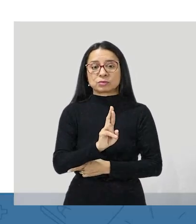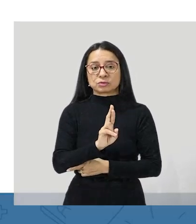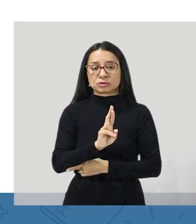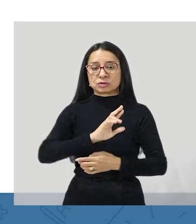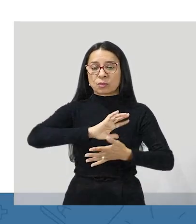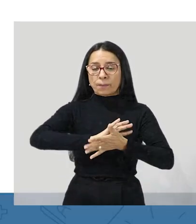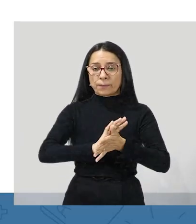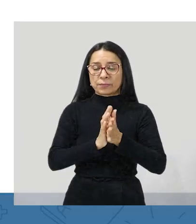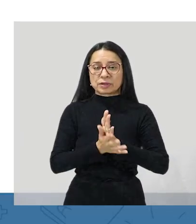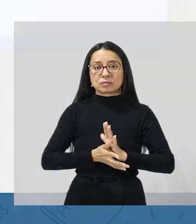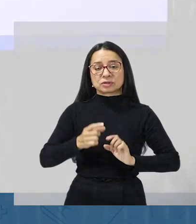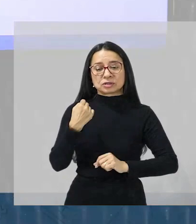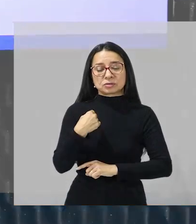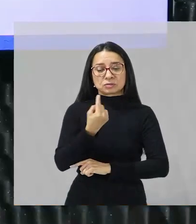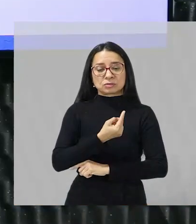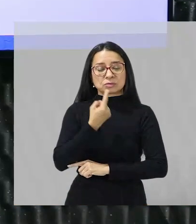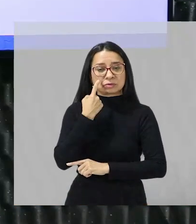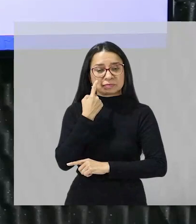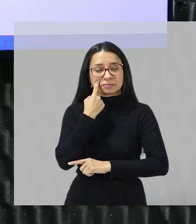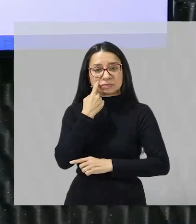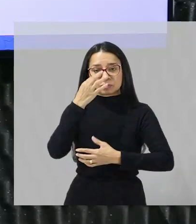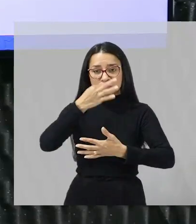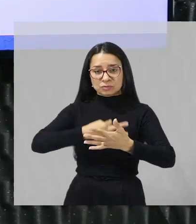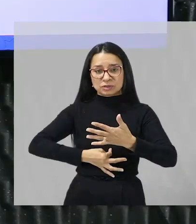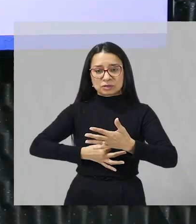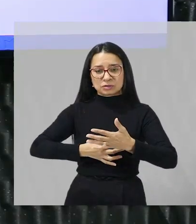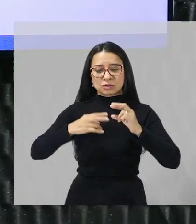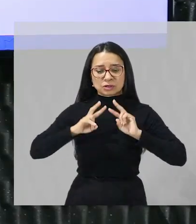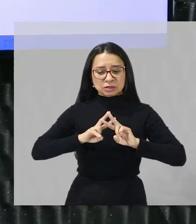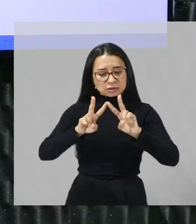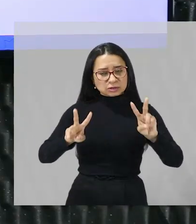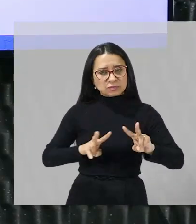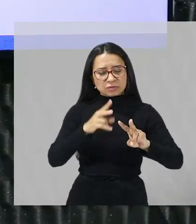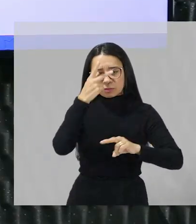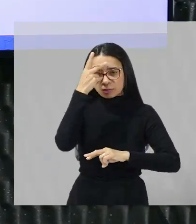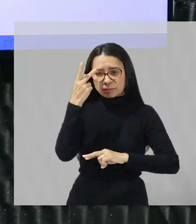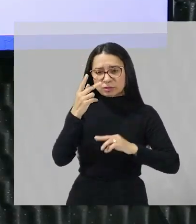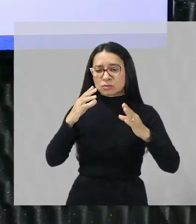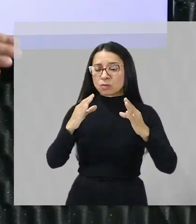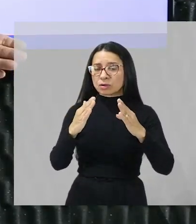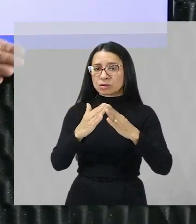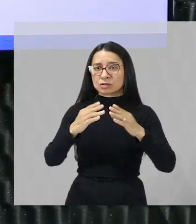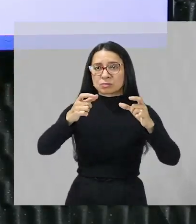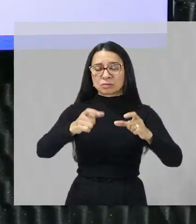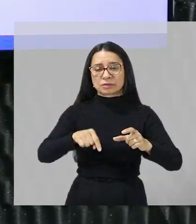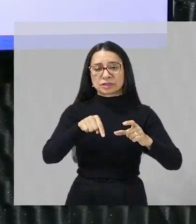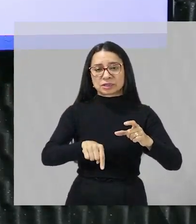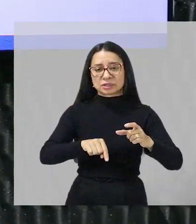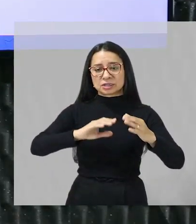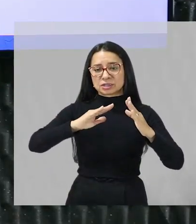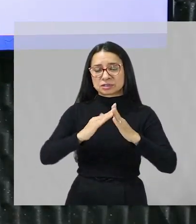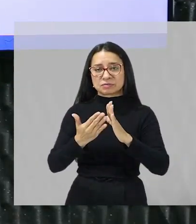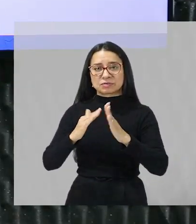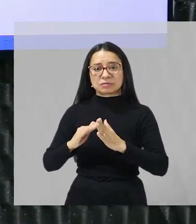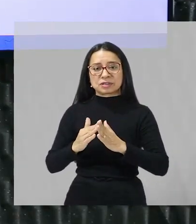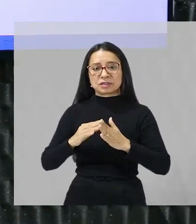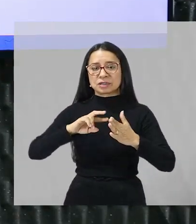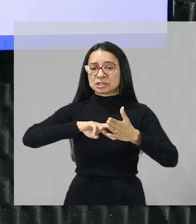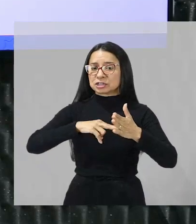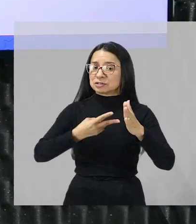desse preconceito que a gente viu no texto? De considerar que o morador de favela, simplesmente por morar na favela, seja um